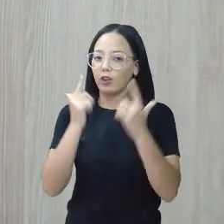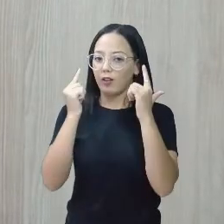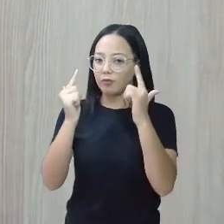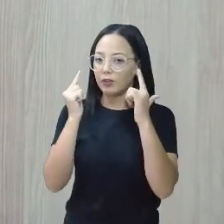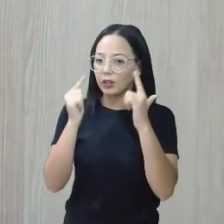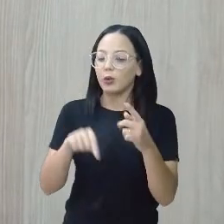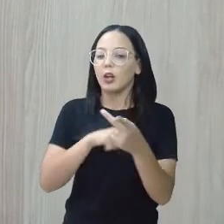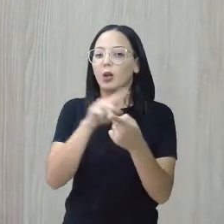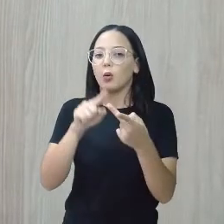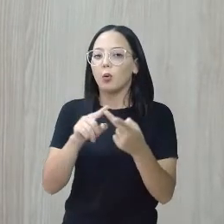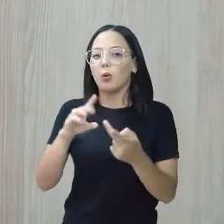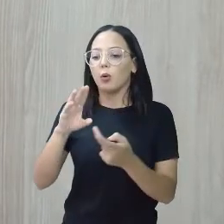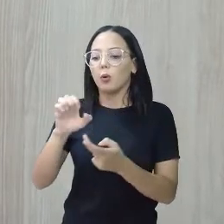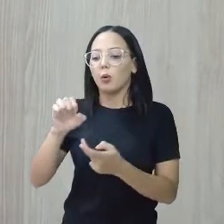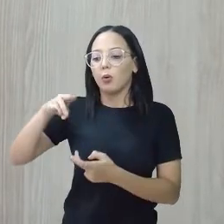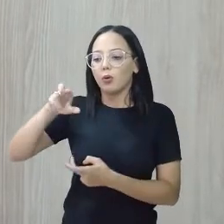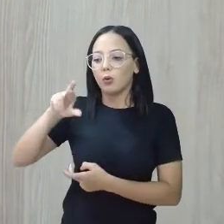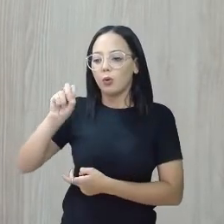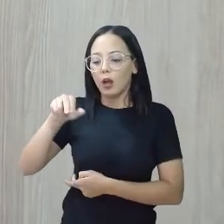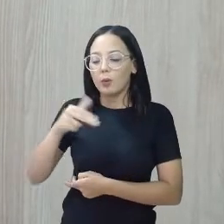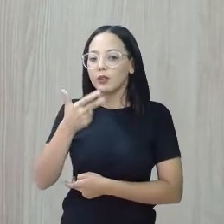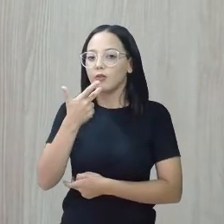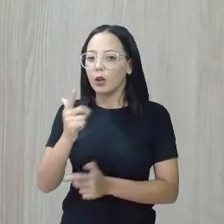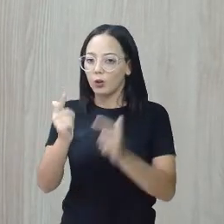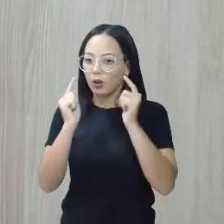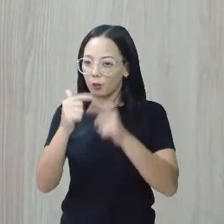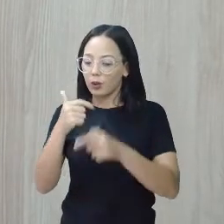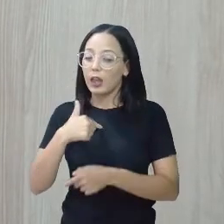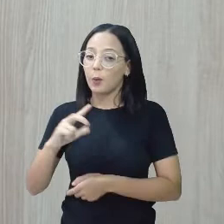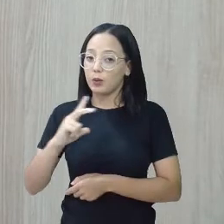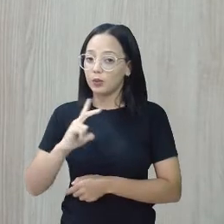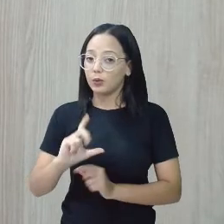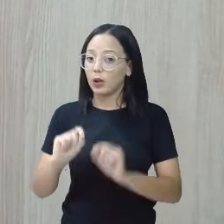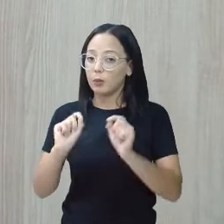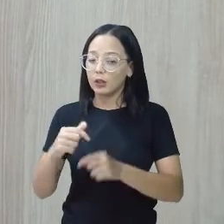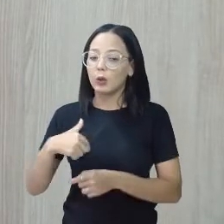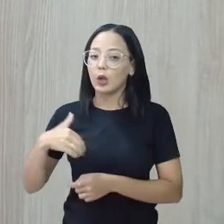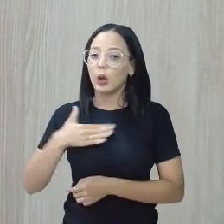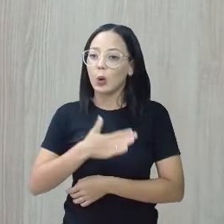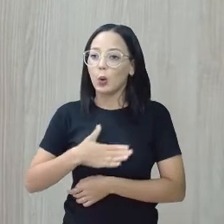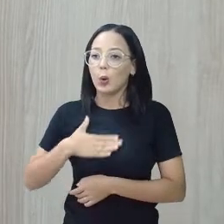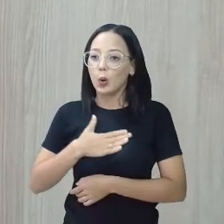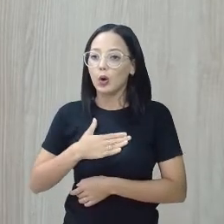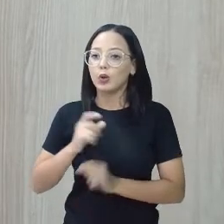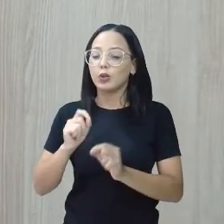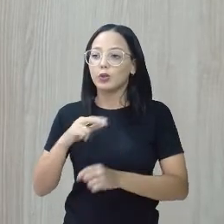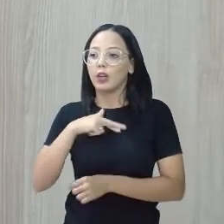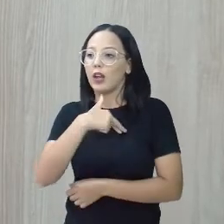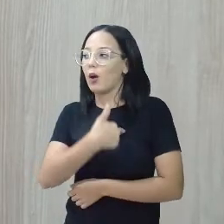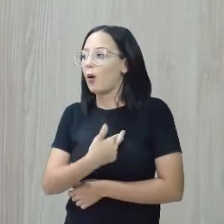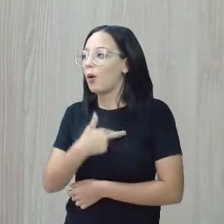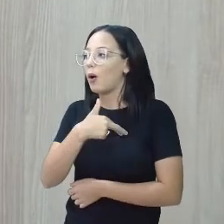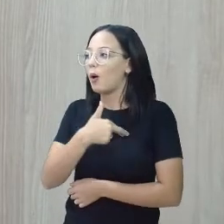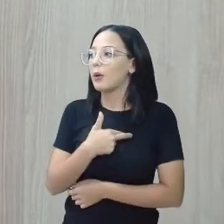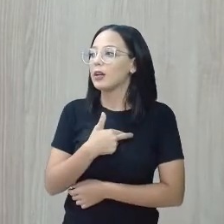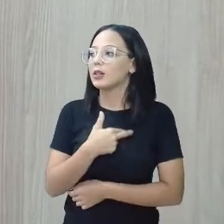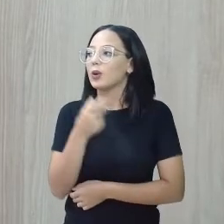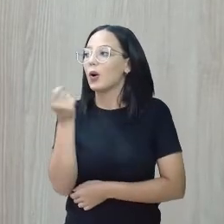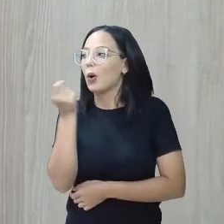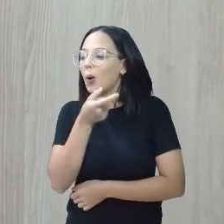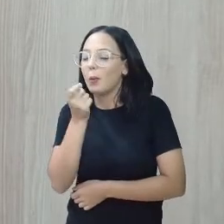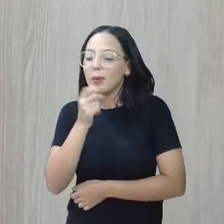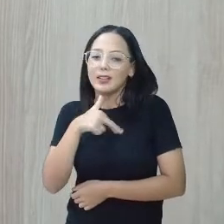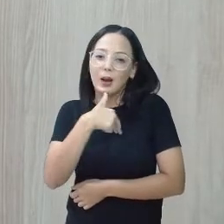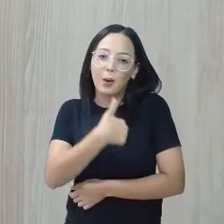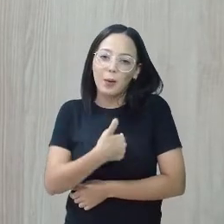E Emerson tinha dito que gosta de aventura. Eu, particularmente, eu sou mais um filme de romance, assim, uma comédia romântica. Eu sou uma